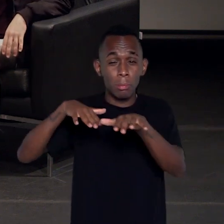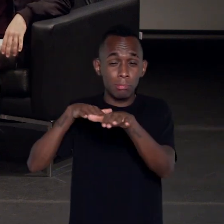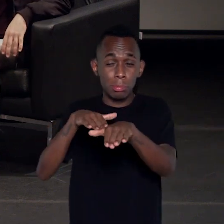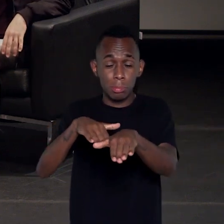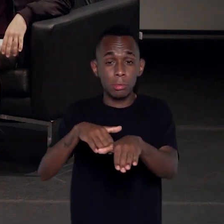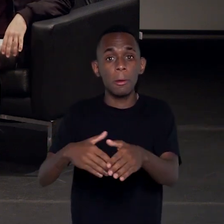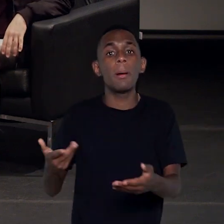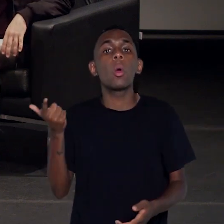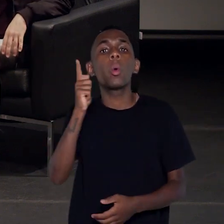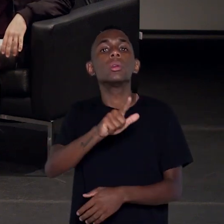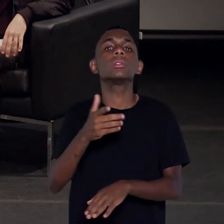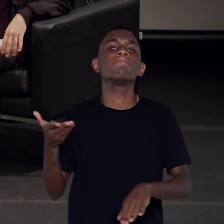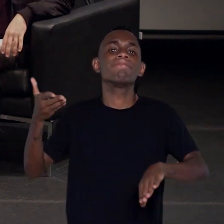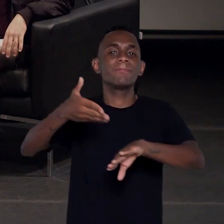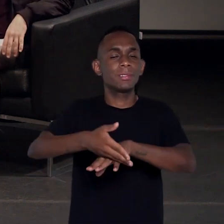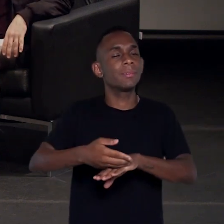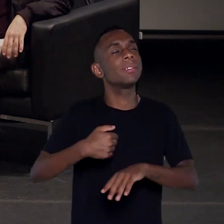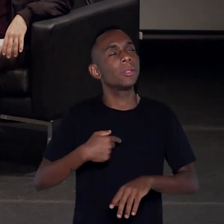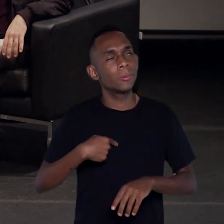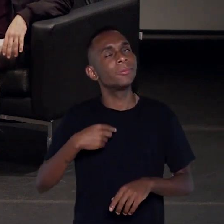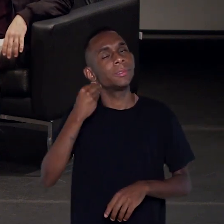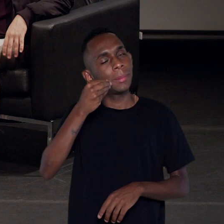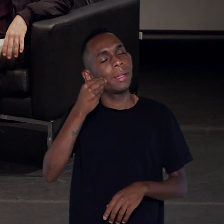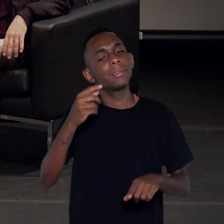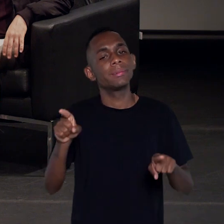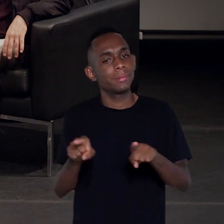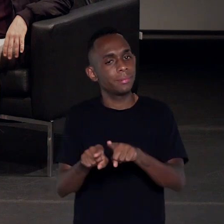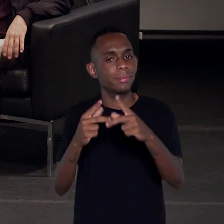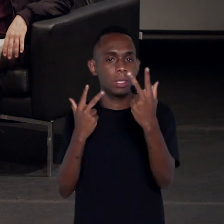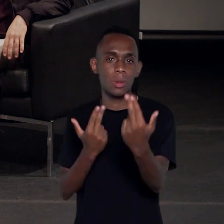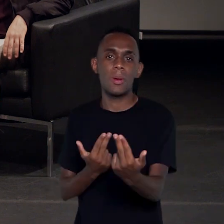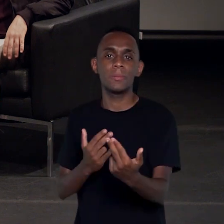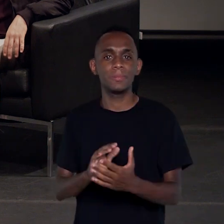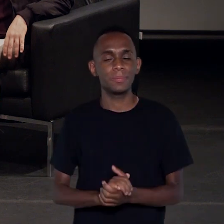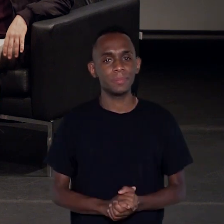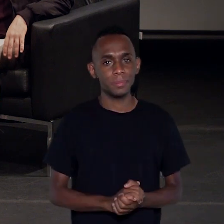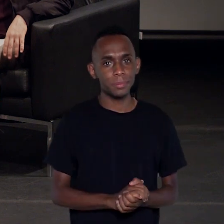para estar aqui. Comigo foi assim também.